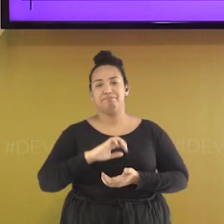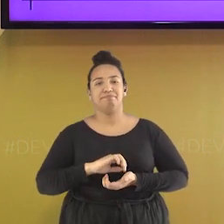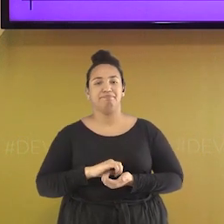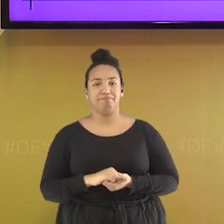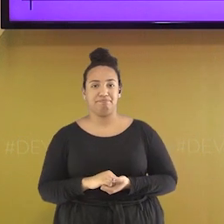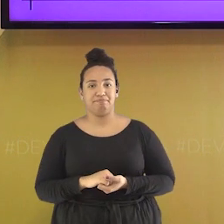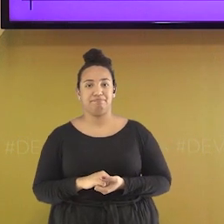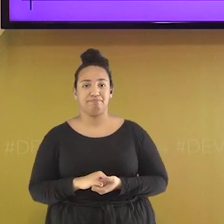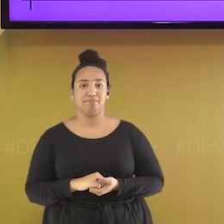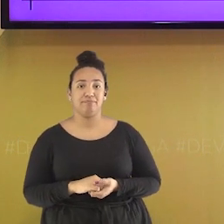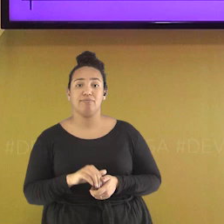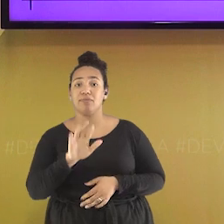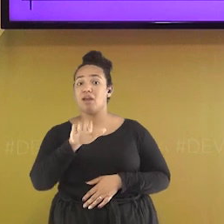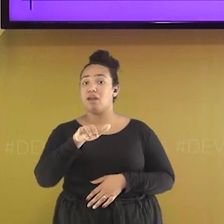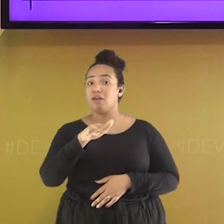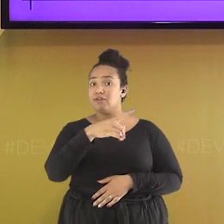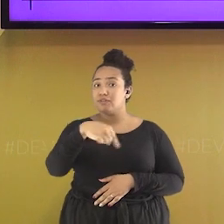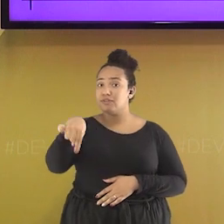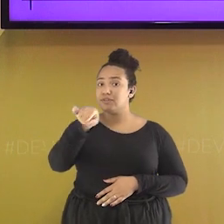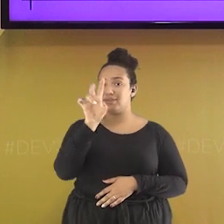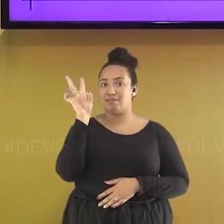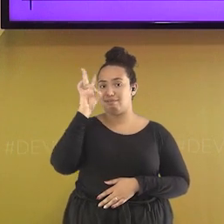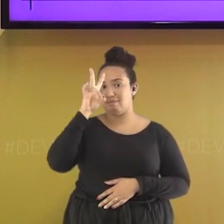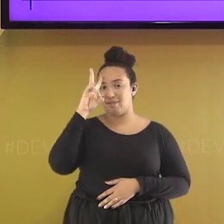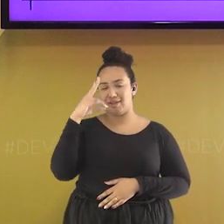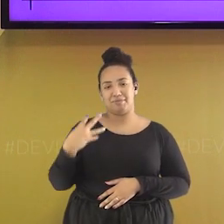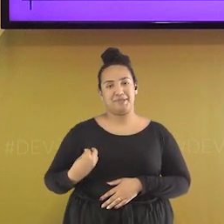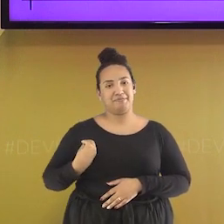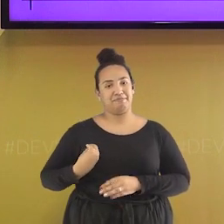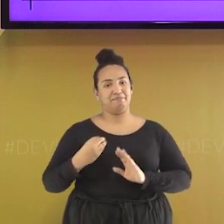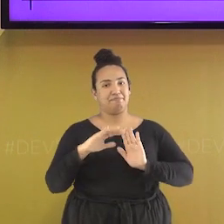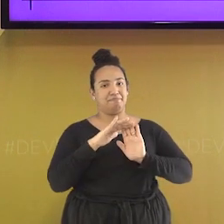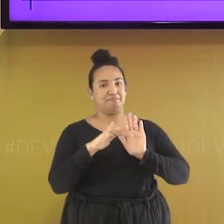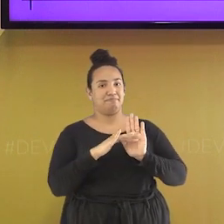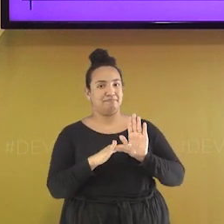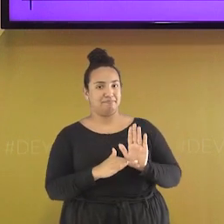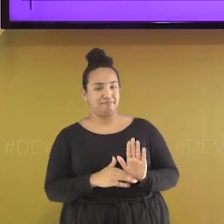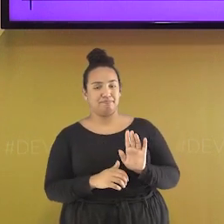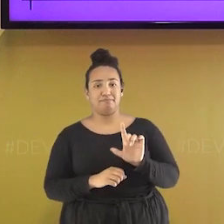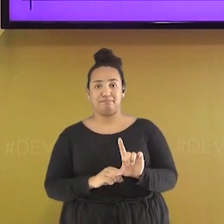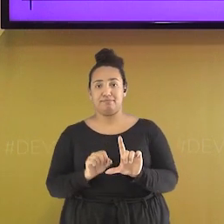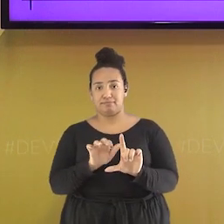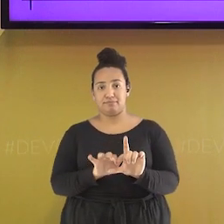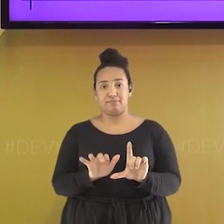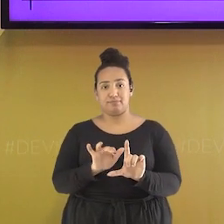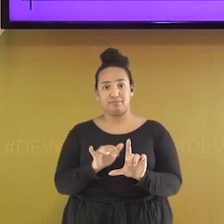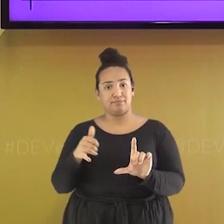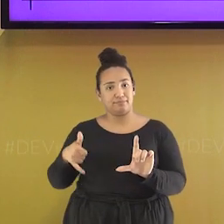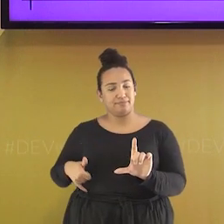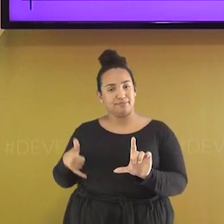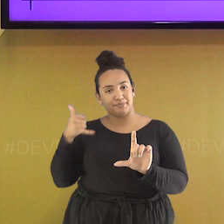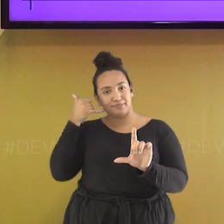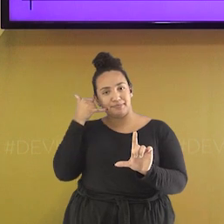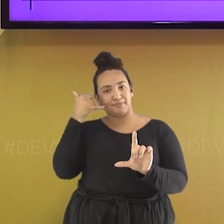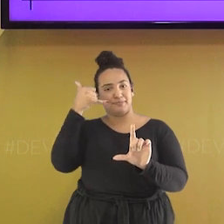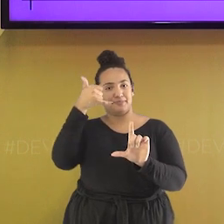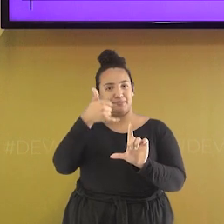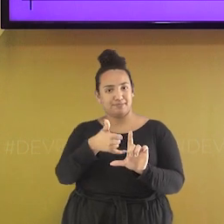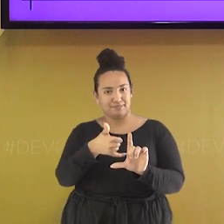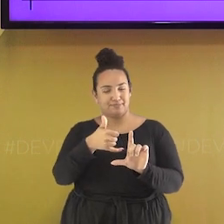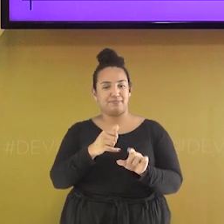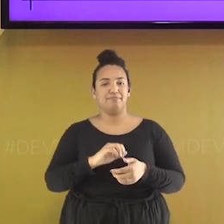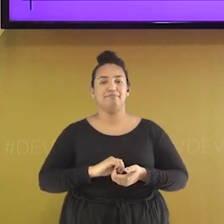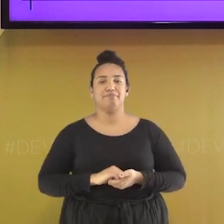sobre eles. E pessoal, não se esqueçam de apontar a câmera do seu celular para o QR Code que aparece na tela,